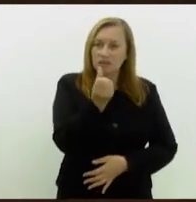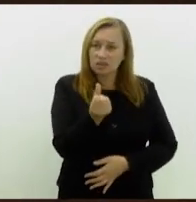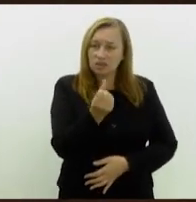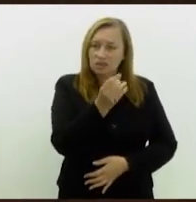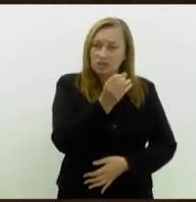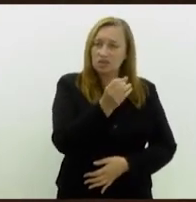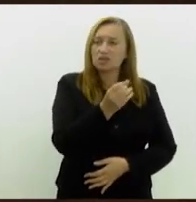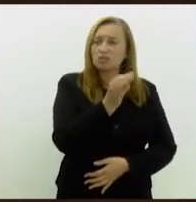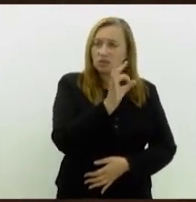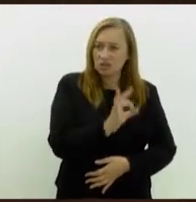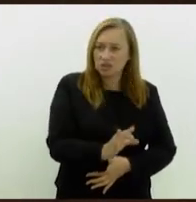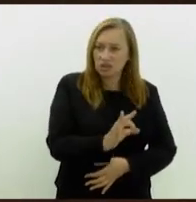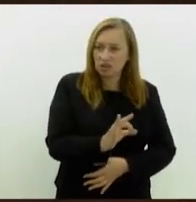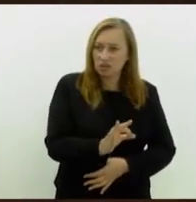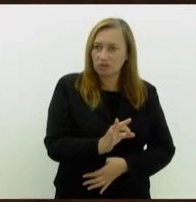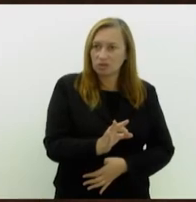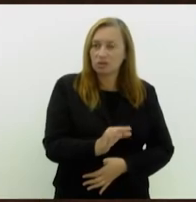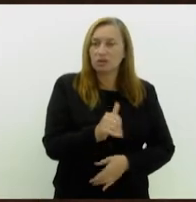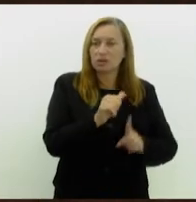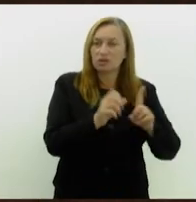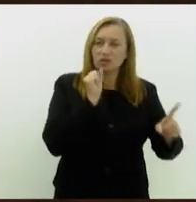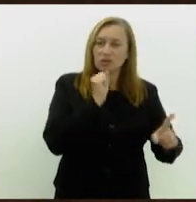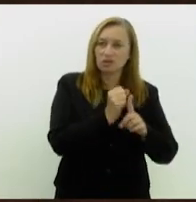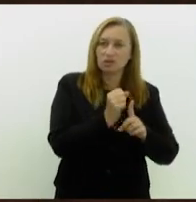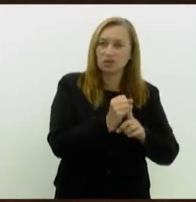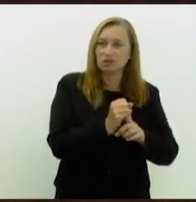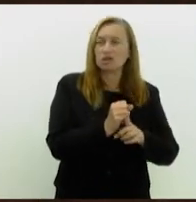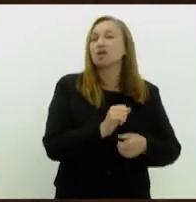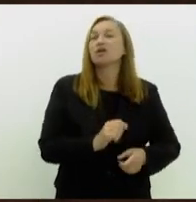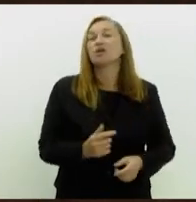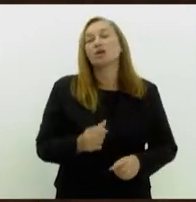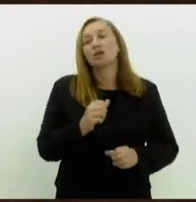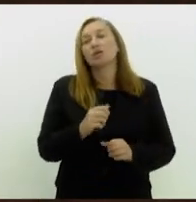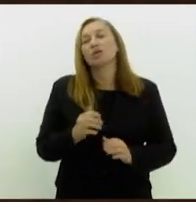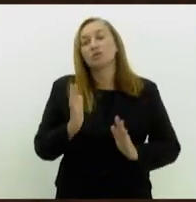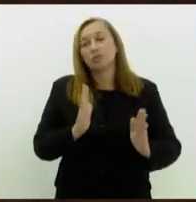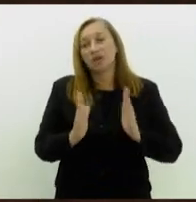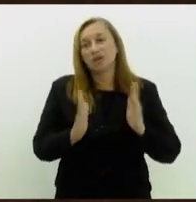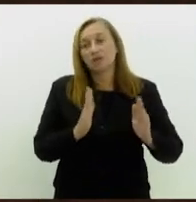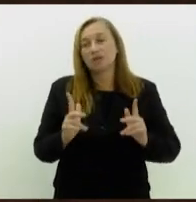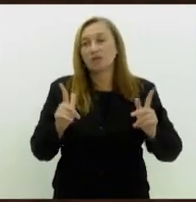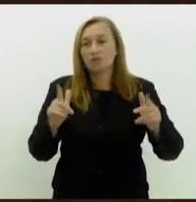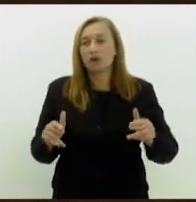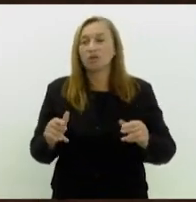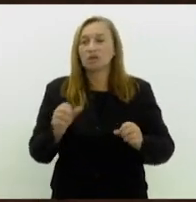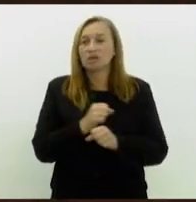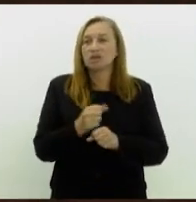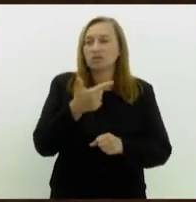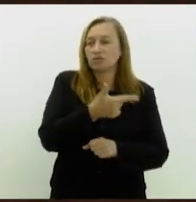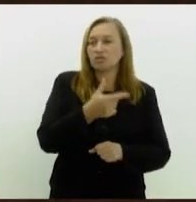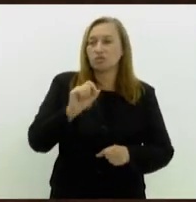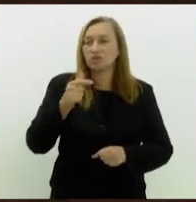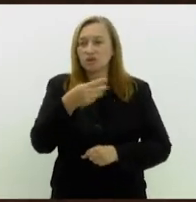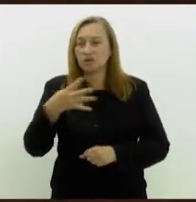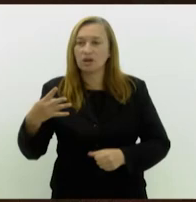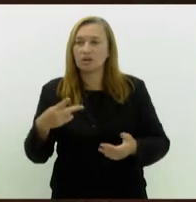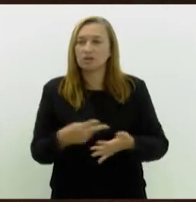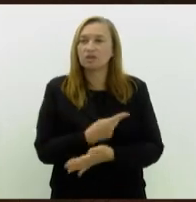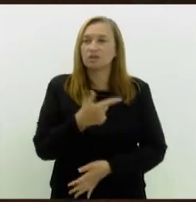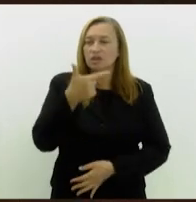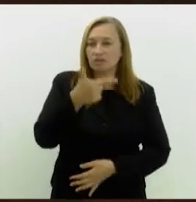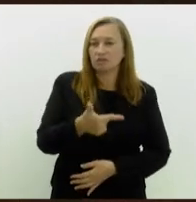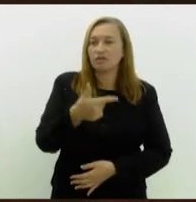feminicídio entre janeiro e fevereiro de 2023 no mesmo período desse ano 2024 já ocorreram